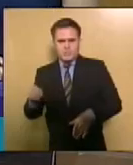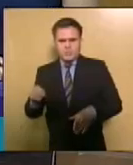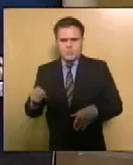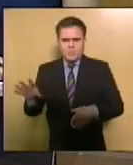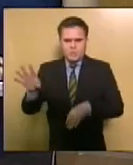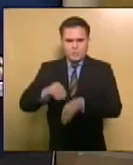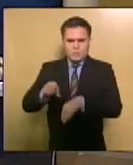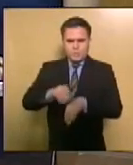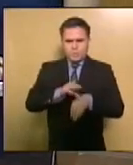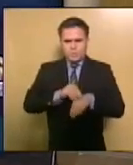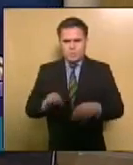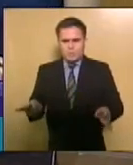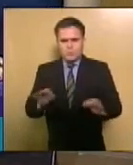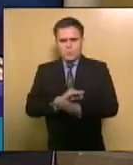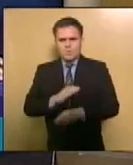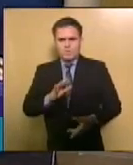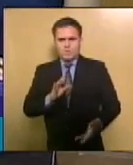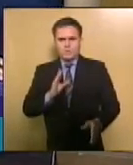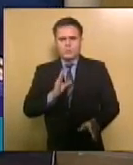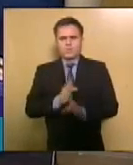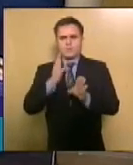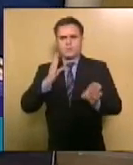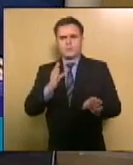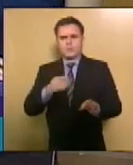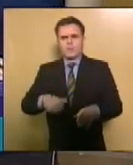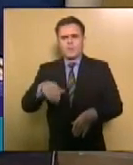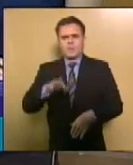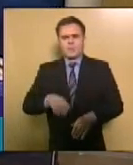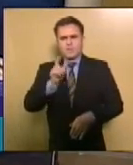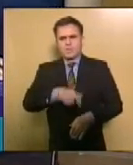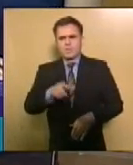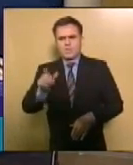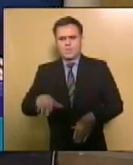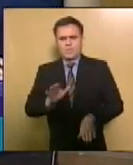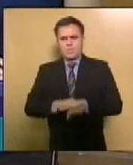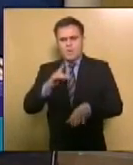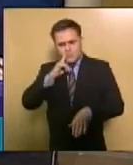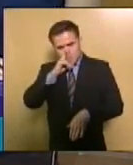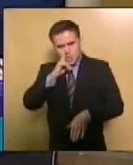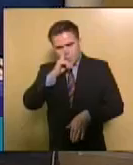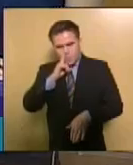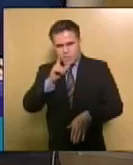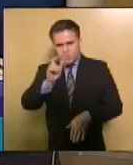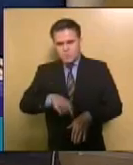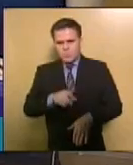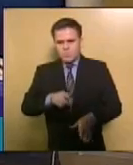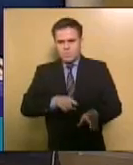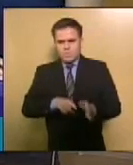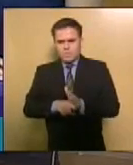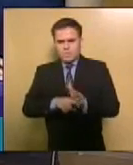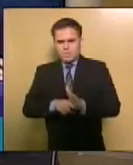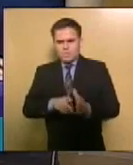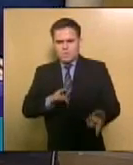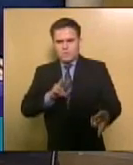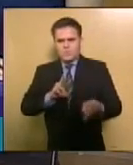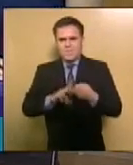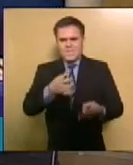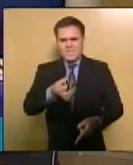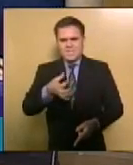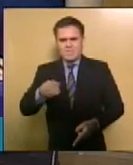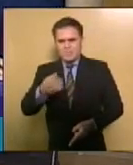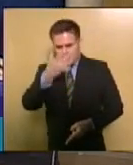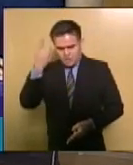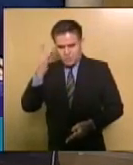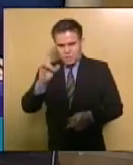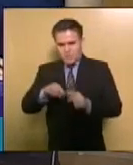informação juntaram tudo isso identificaram exatamente Quem eram aqueles caras mais perigosos fizeram uma operação que um dia prenderam 60 pessoas e depois